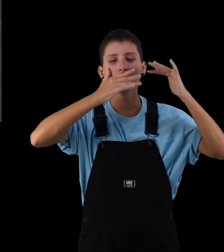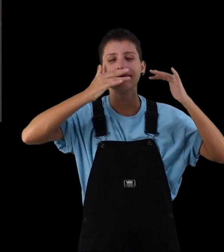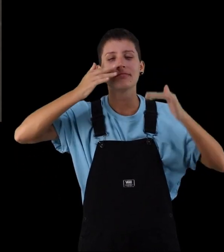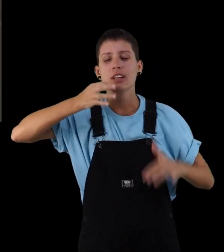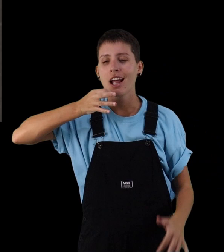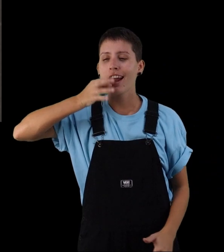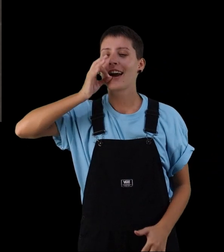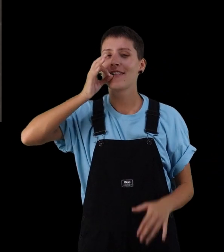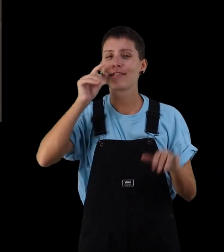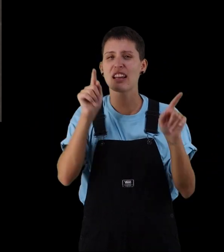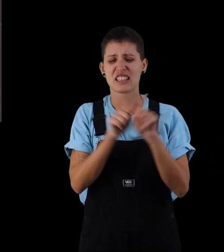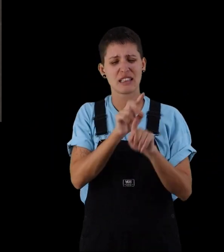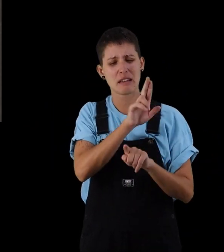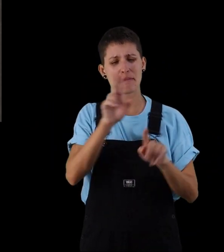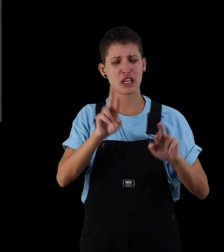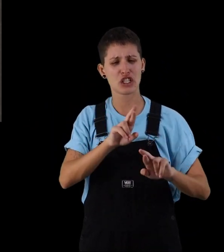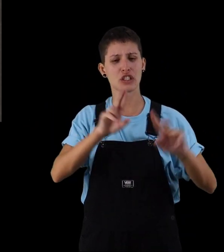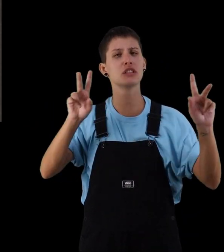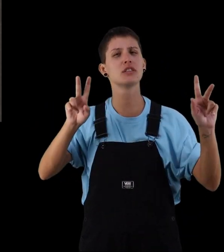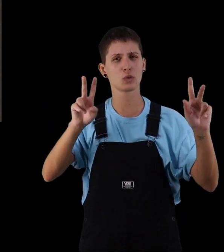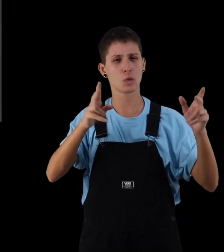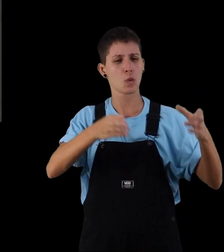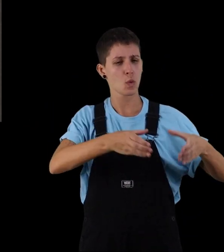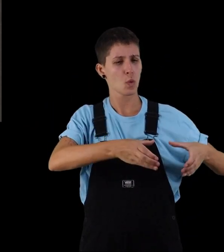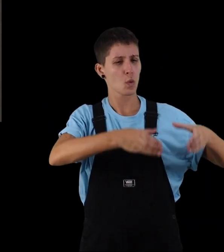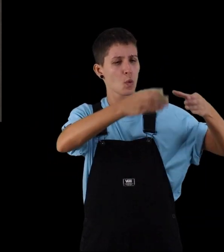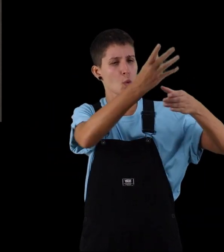com um cheirinho de café e de nome difícil,